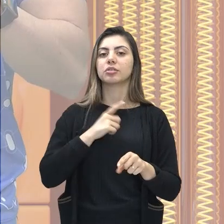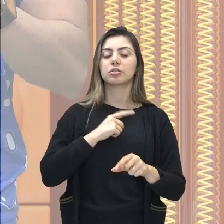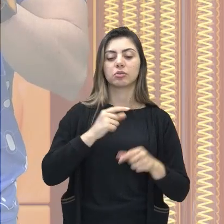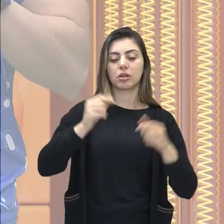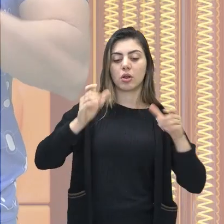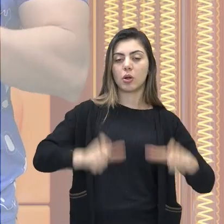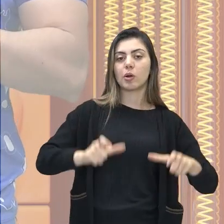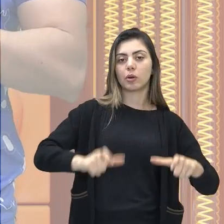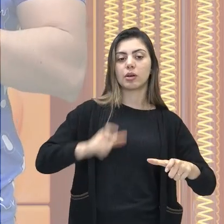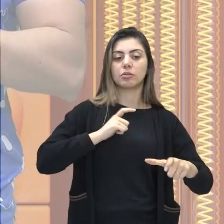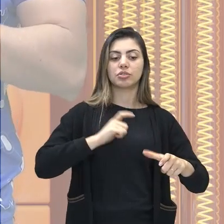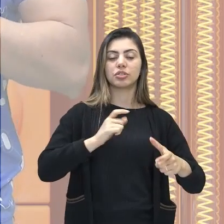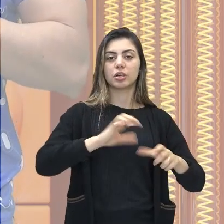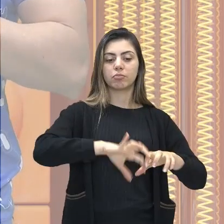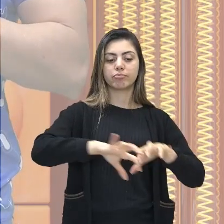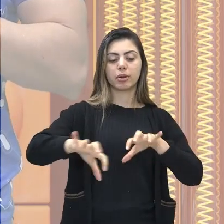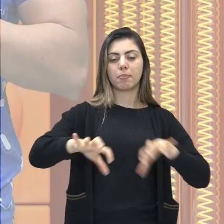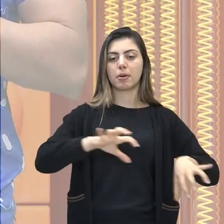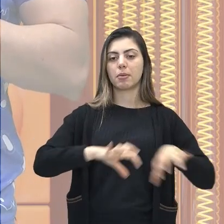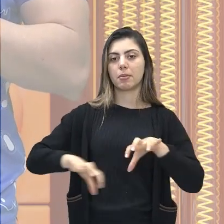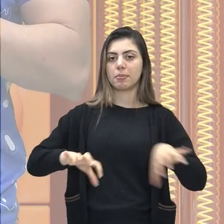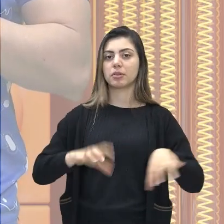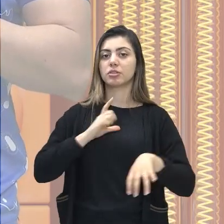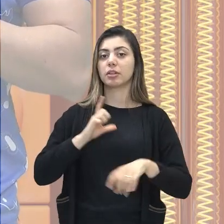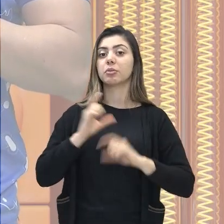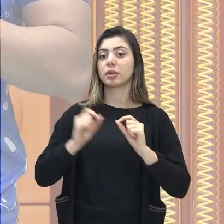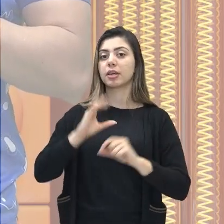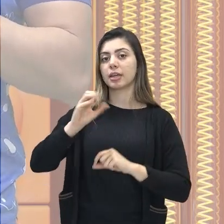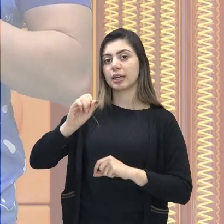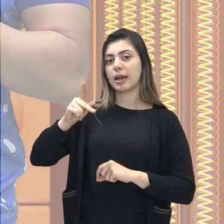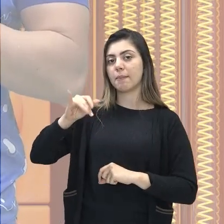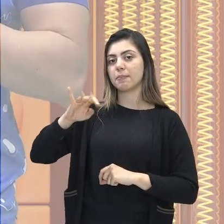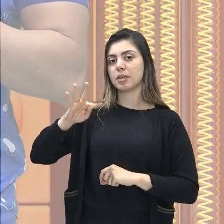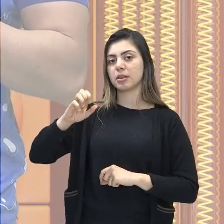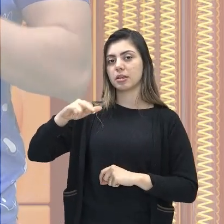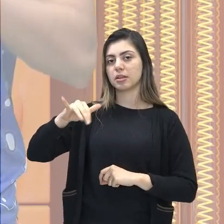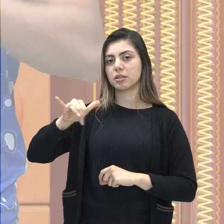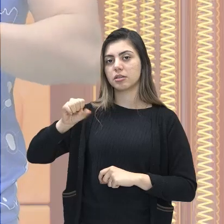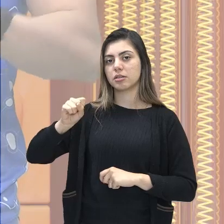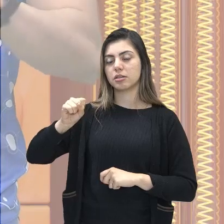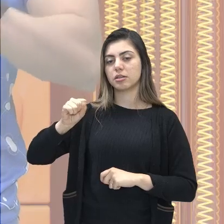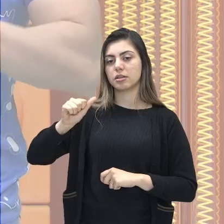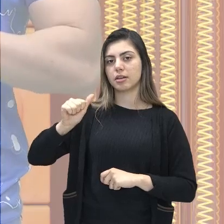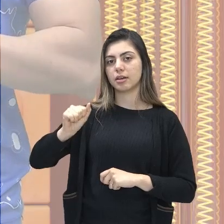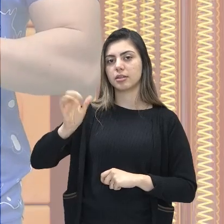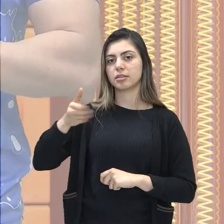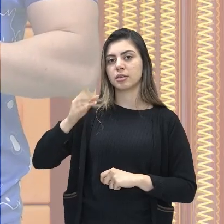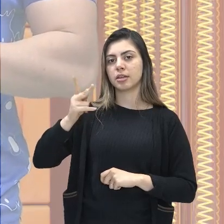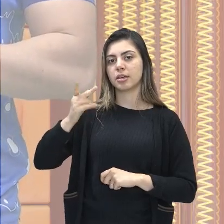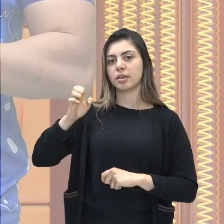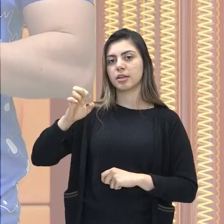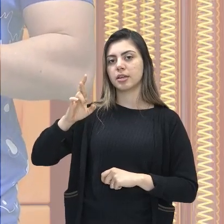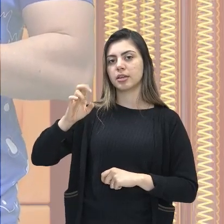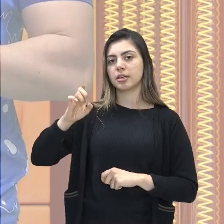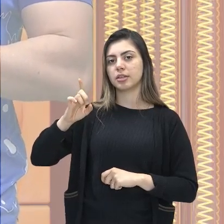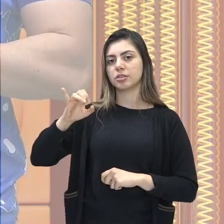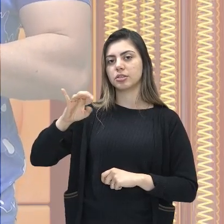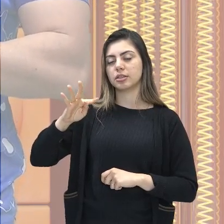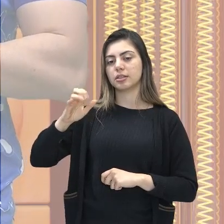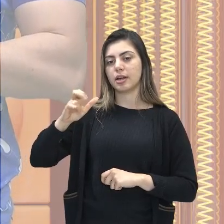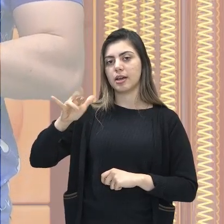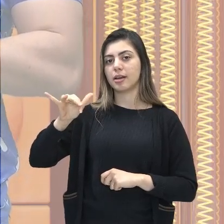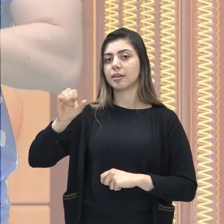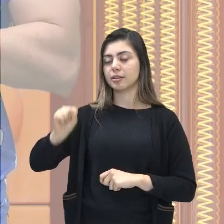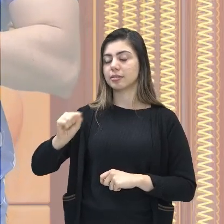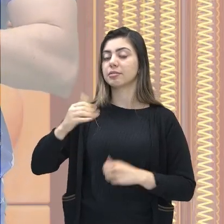na questão das capitanias hereditárias. As capitanias hereditárias foram nossos primeiros latifúndios, e isso ficou de herança ruim para a gente,